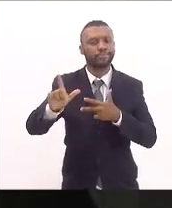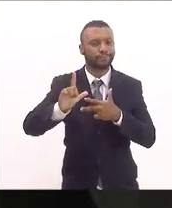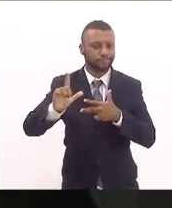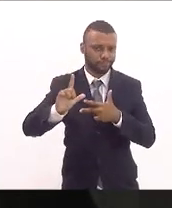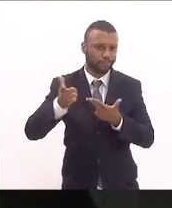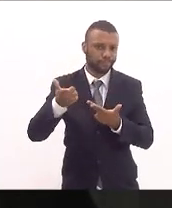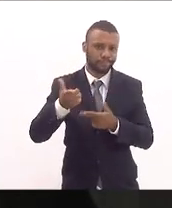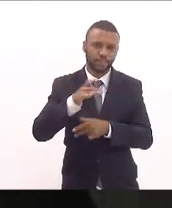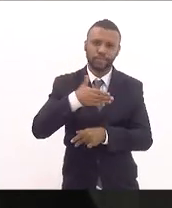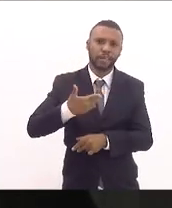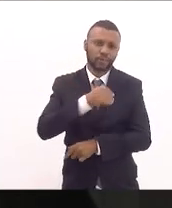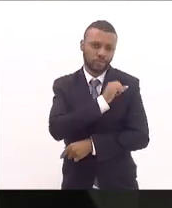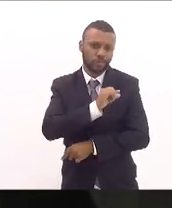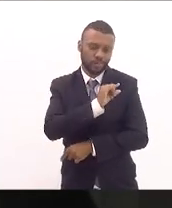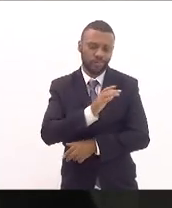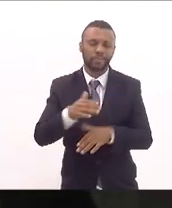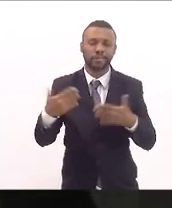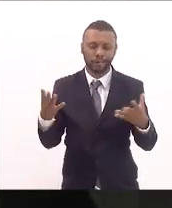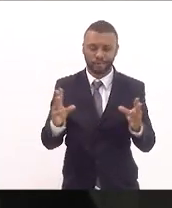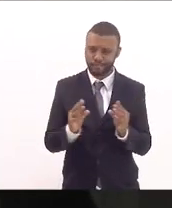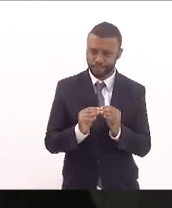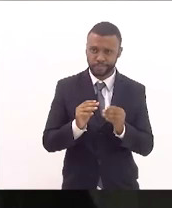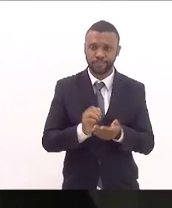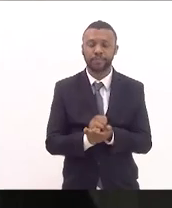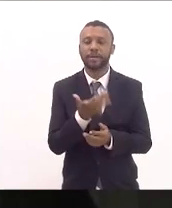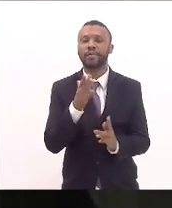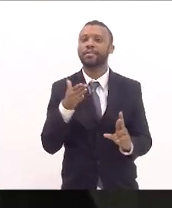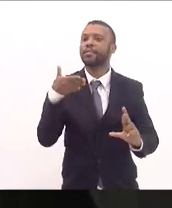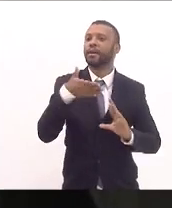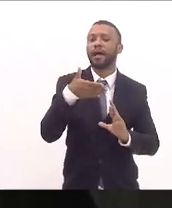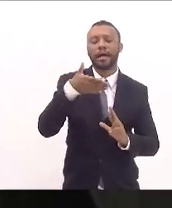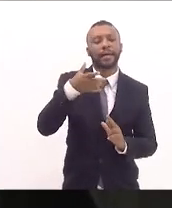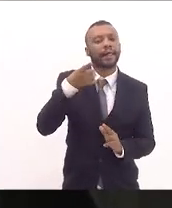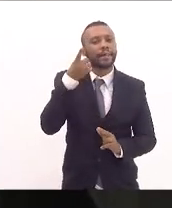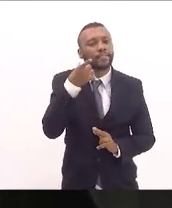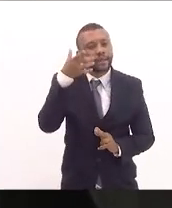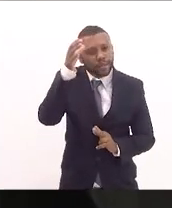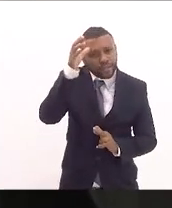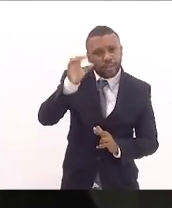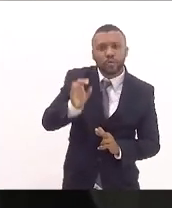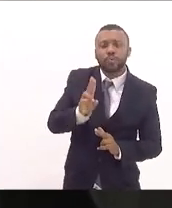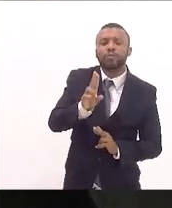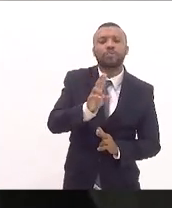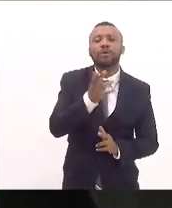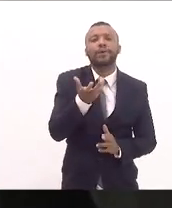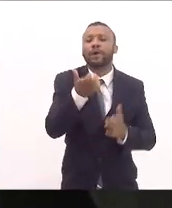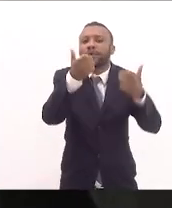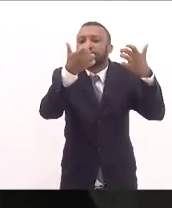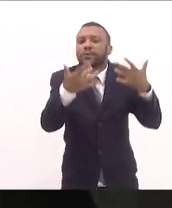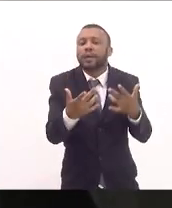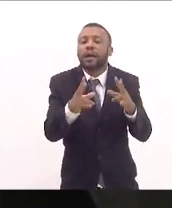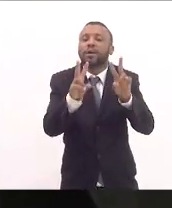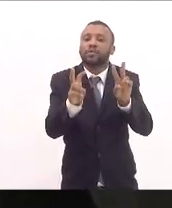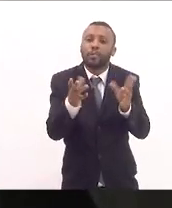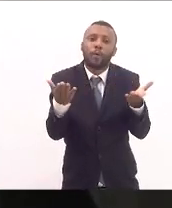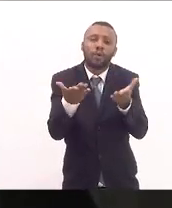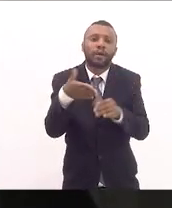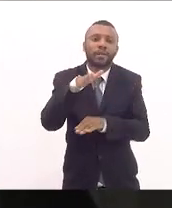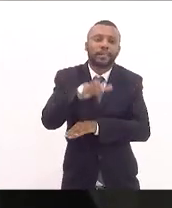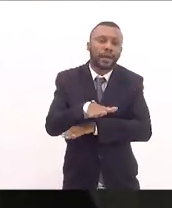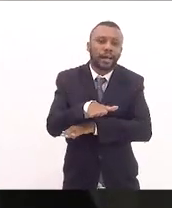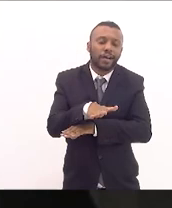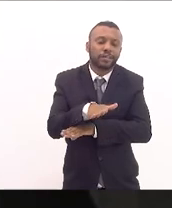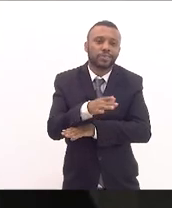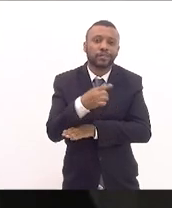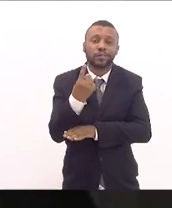Deputado da tia Ju Deputado Luiz Paulo eu faço referência a vossa excelência porque eu vou falar da instalação hoje à tarde